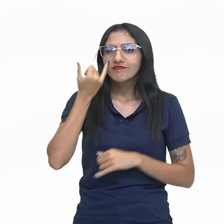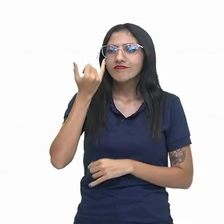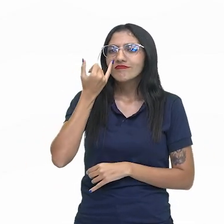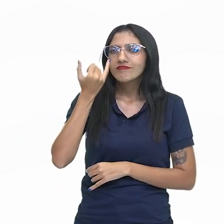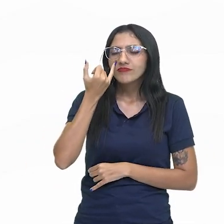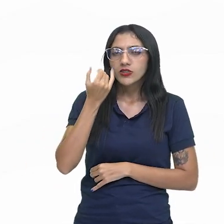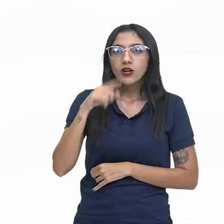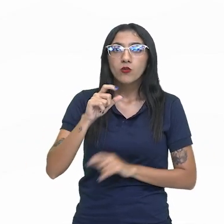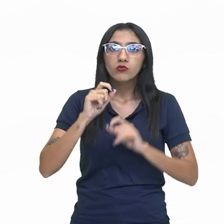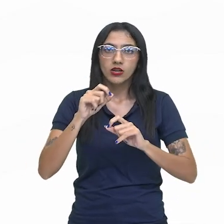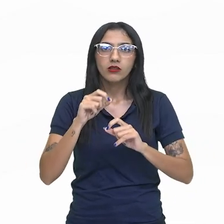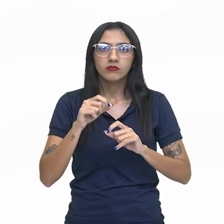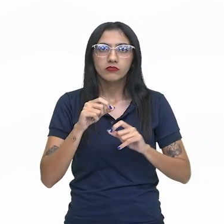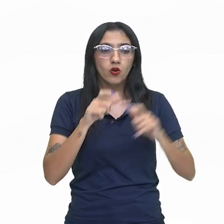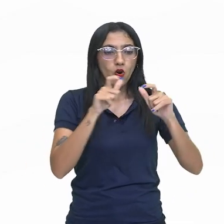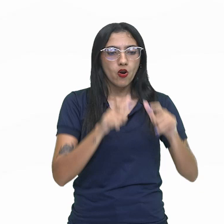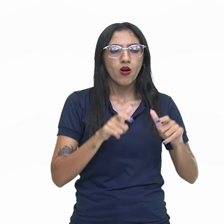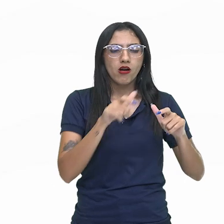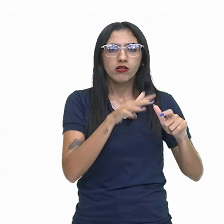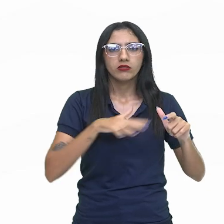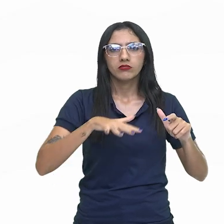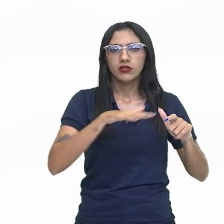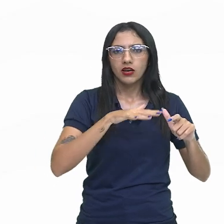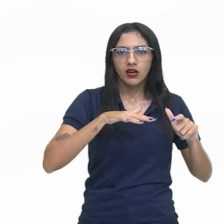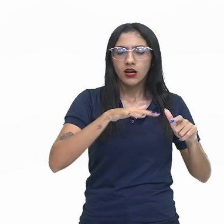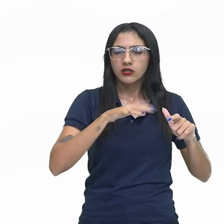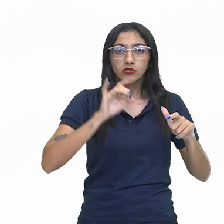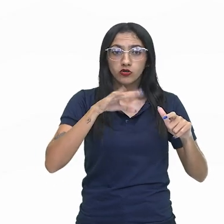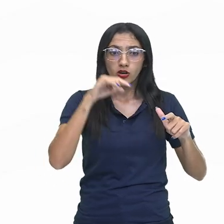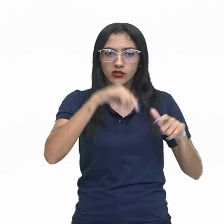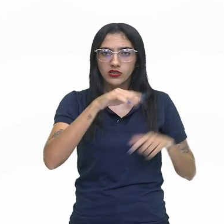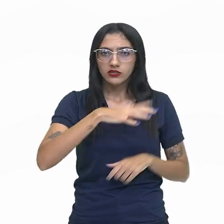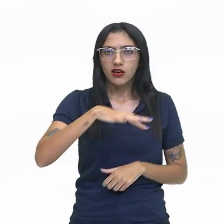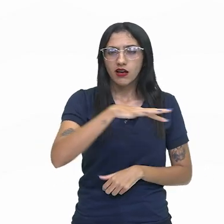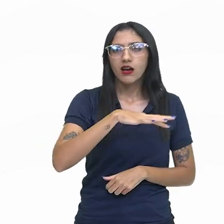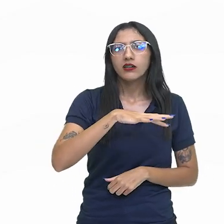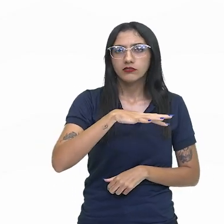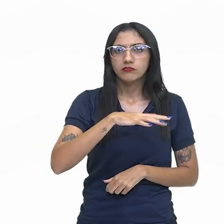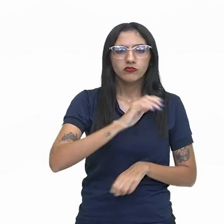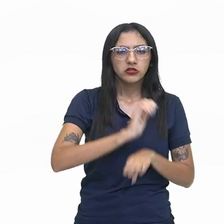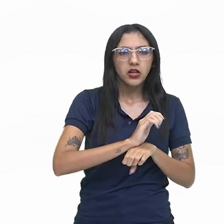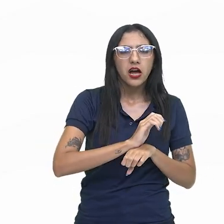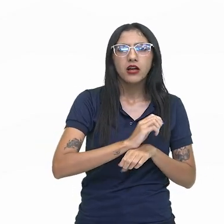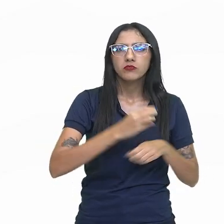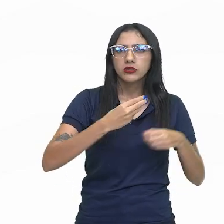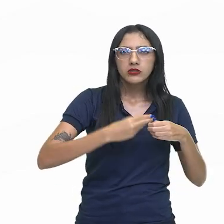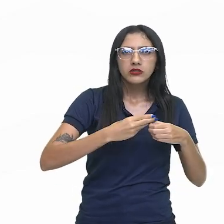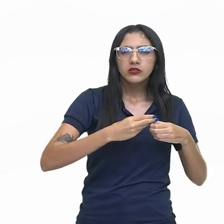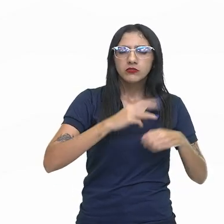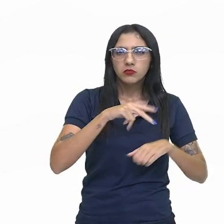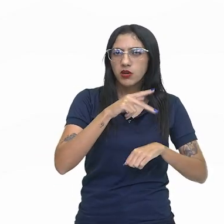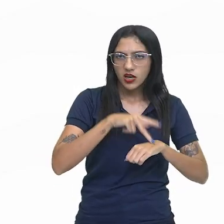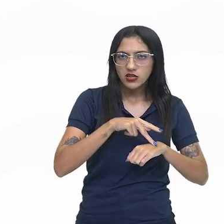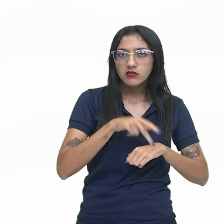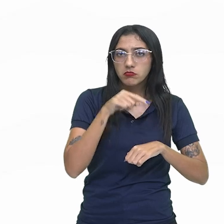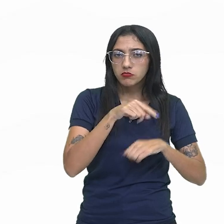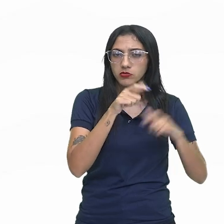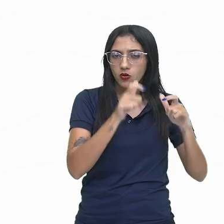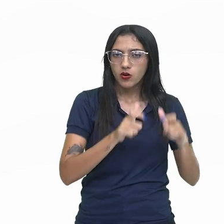é regional, né? Vai passar só na região, né? Onde está passando aquele jornal e